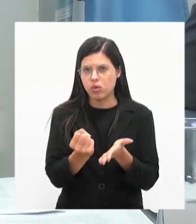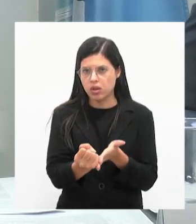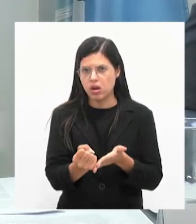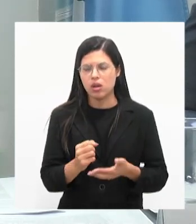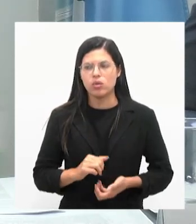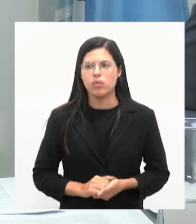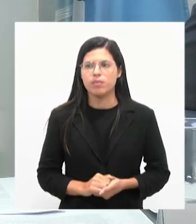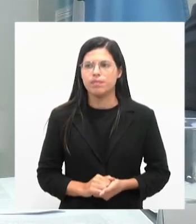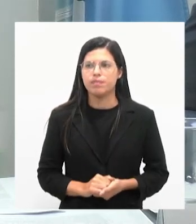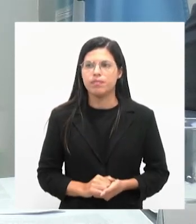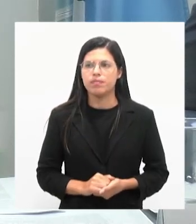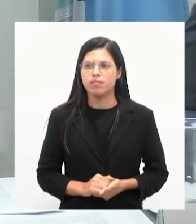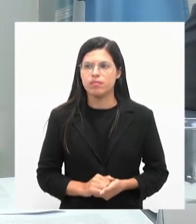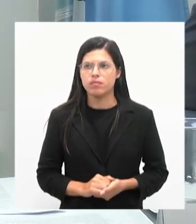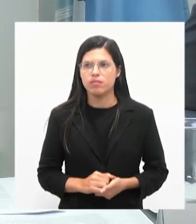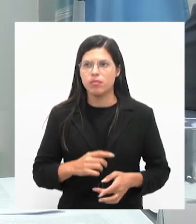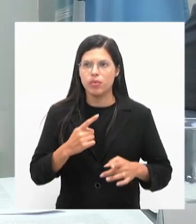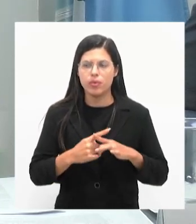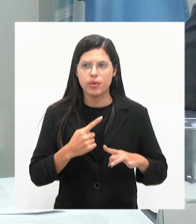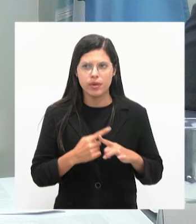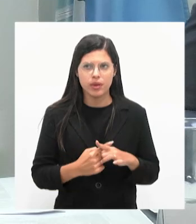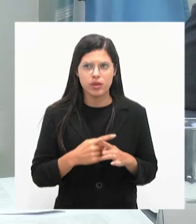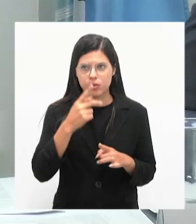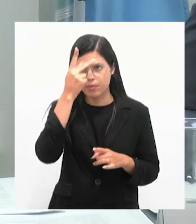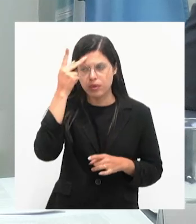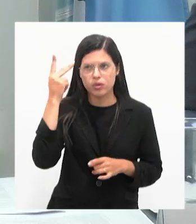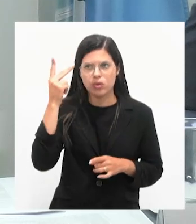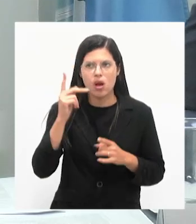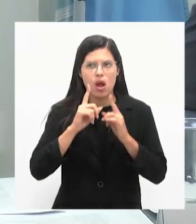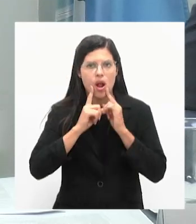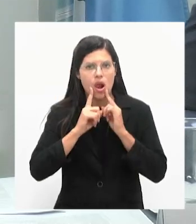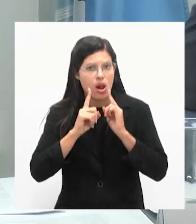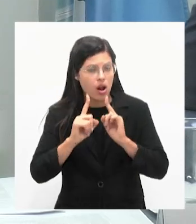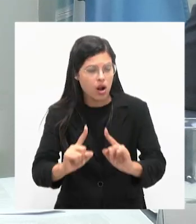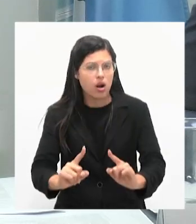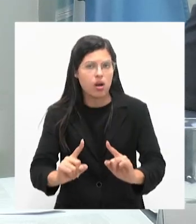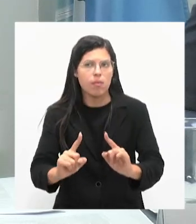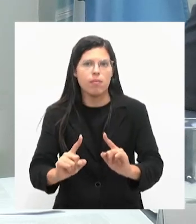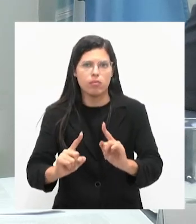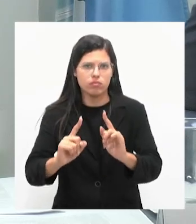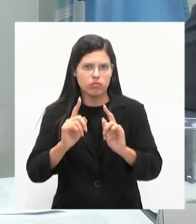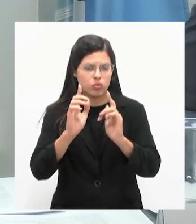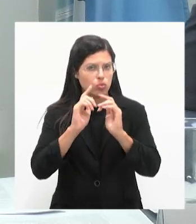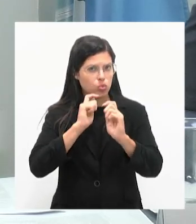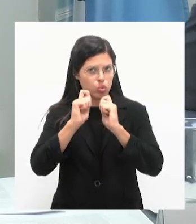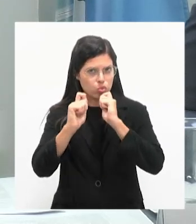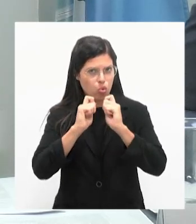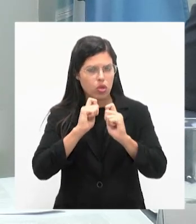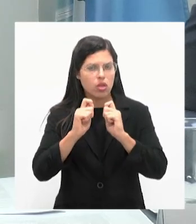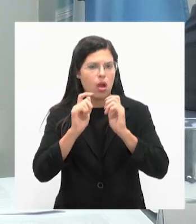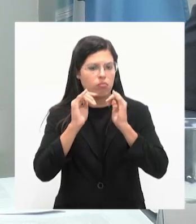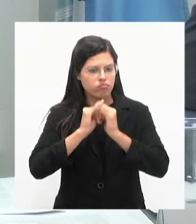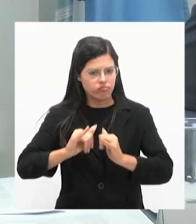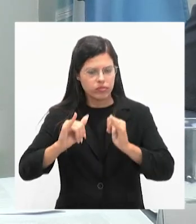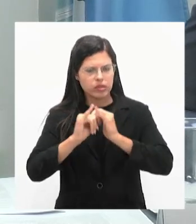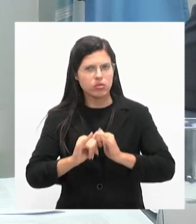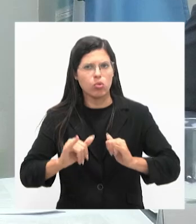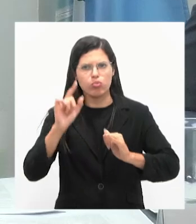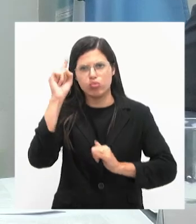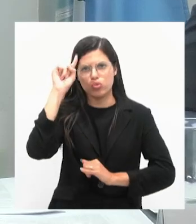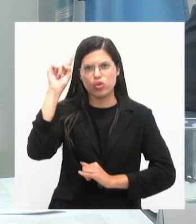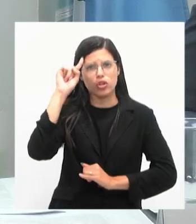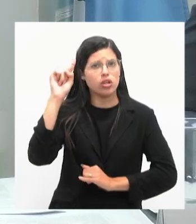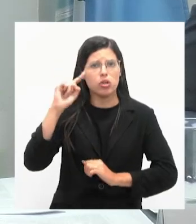quê? Porque, recorrentemente, as pessoas vêm reclamando, matéria de jornal quase todo dia, e